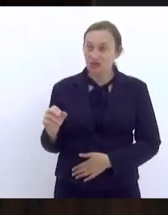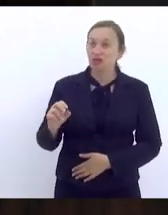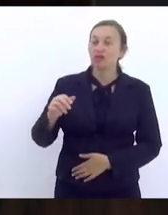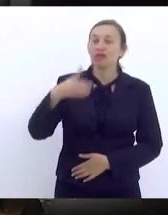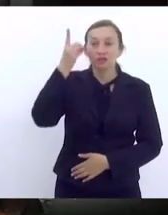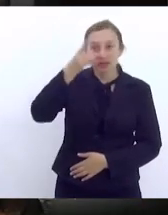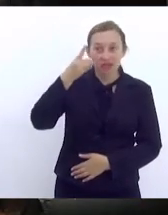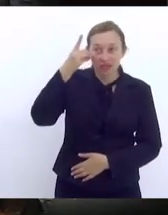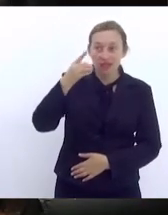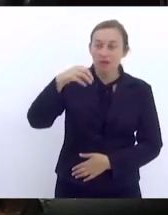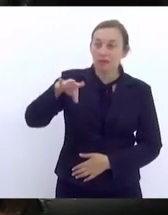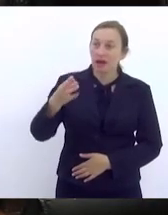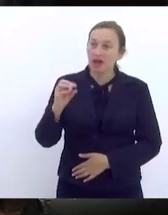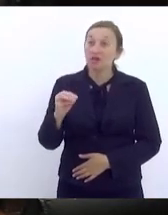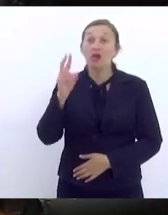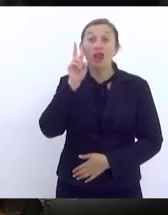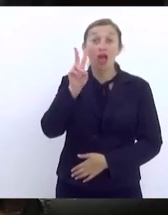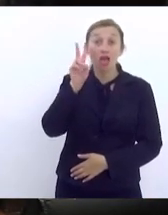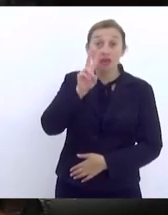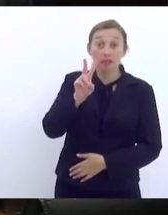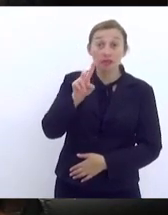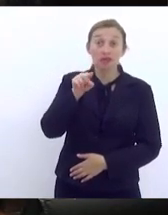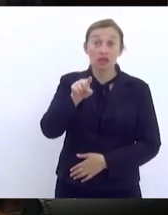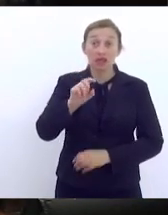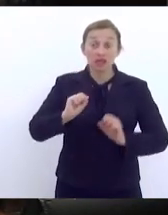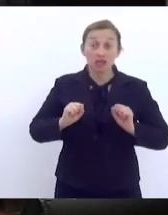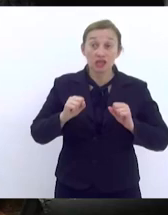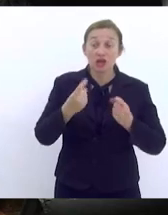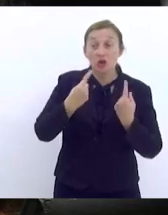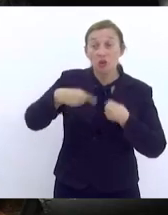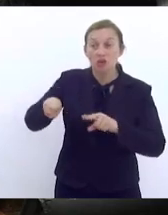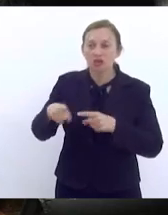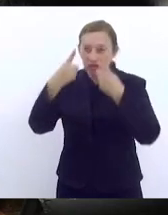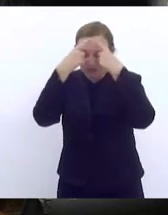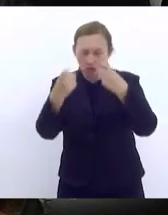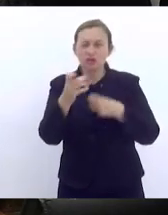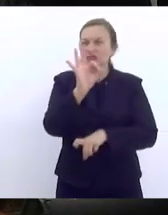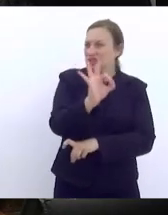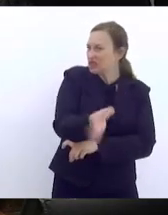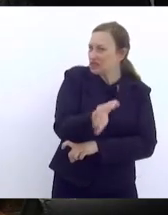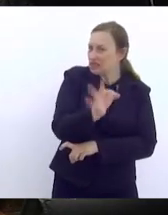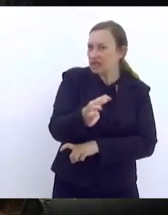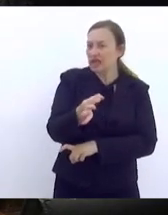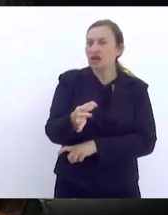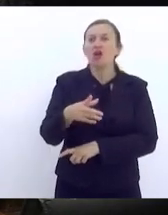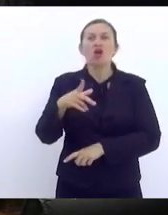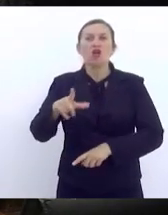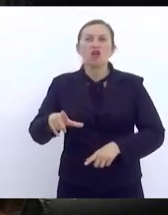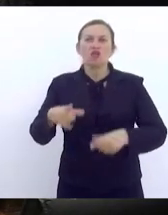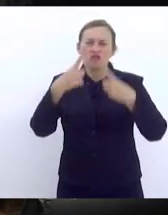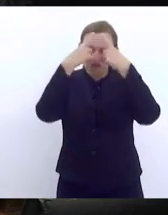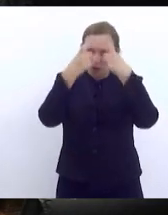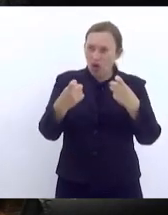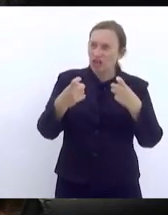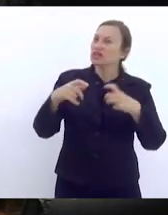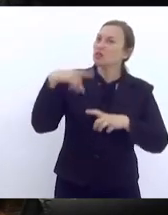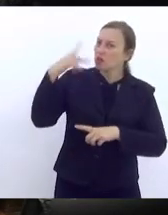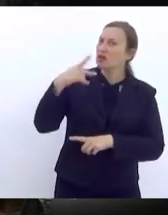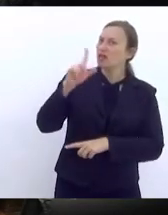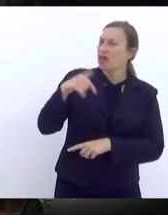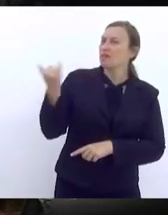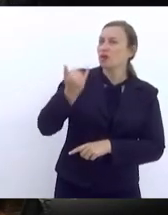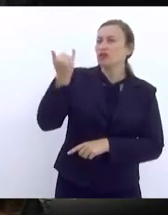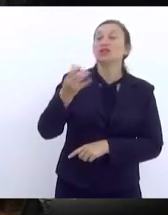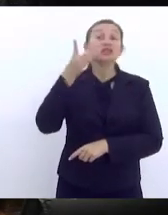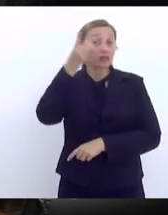Gualberto Lembrando que esse Combate à violência de fato violência política é importantíssimo